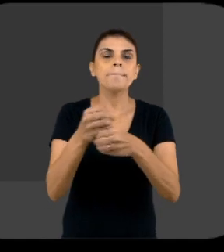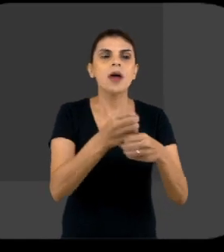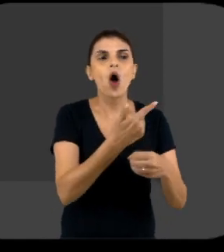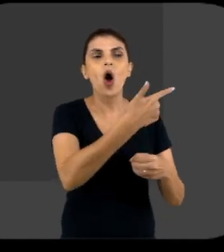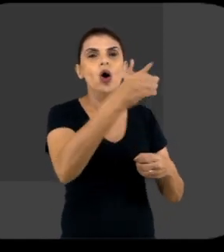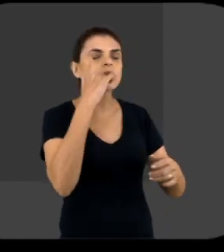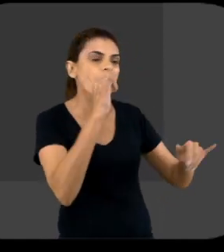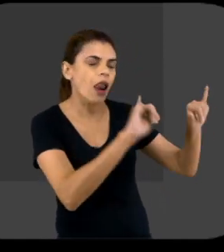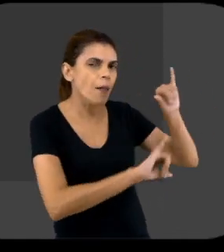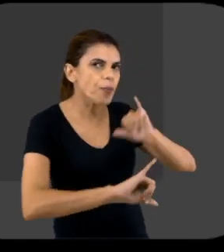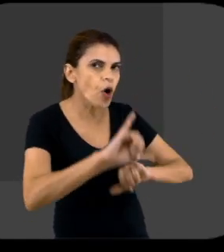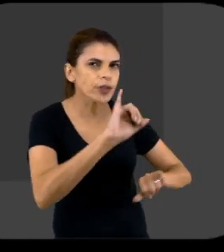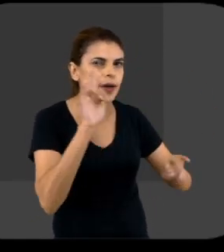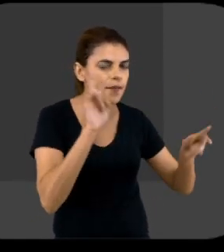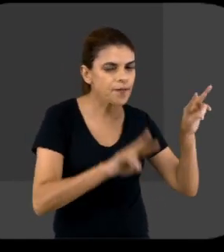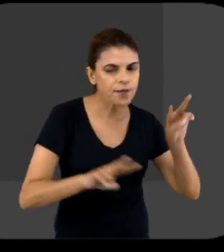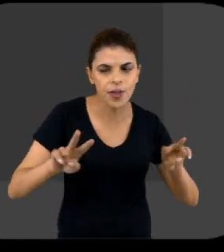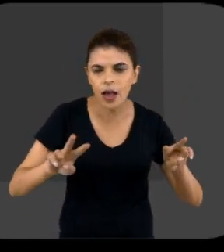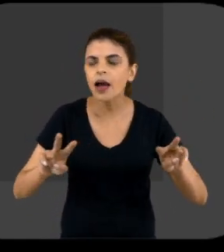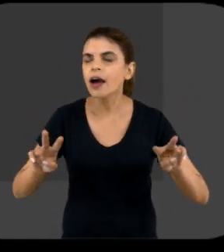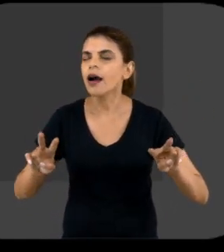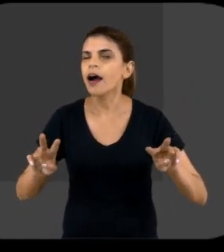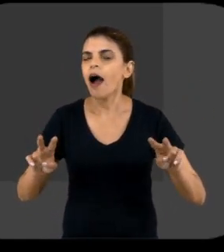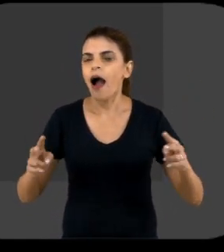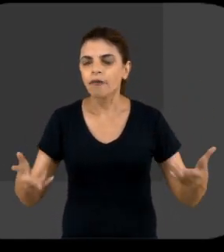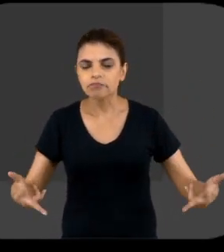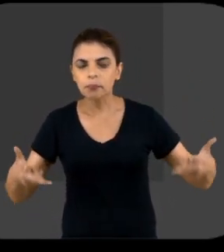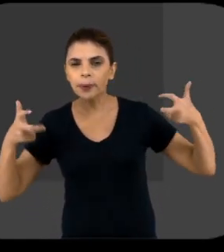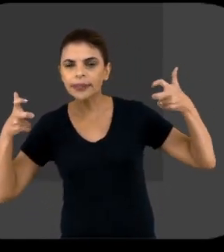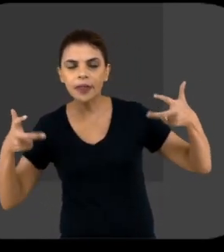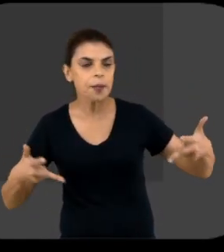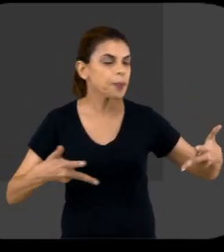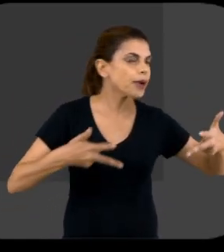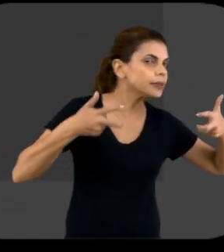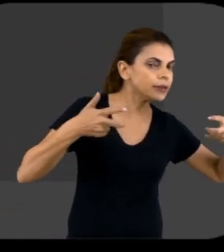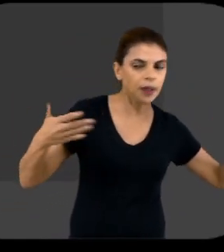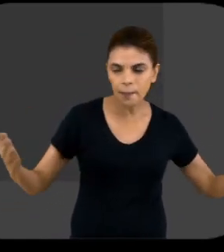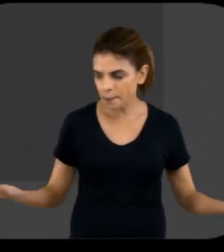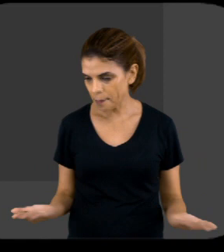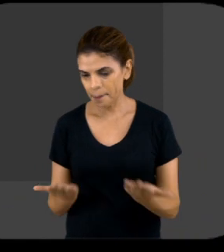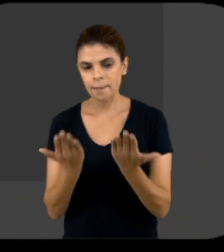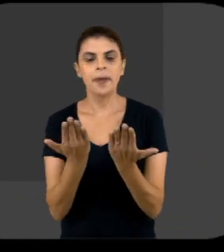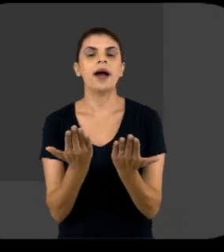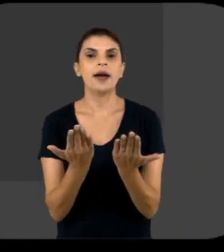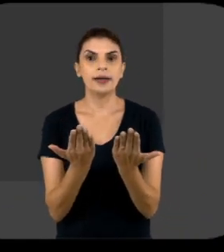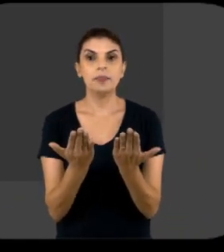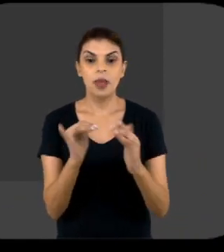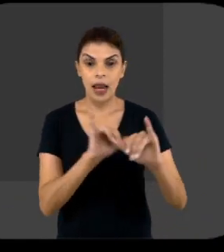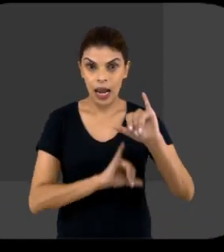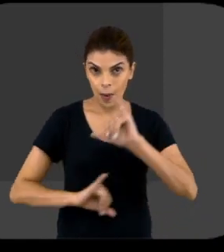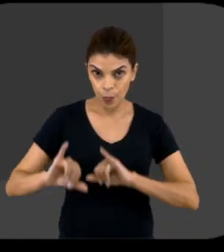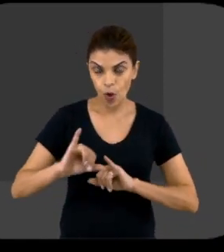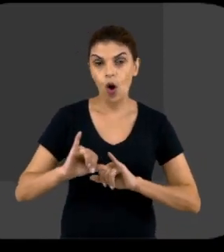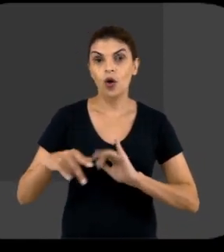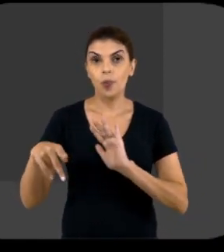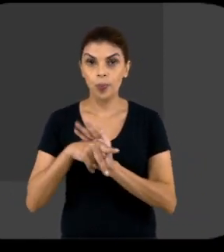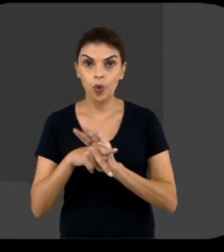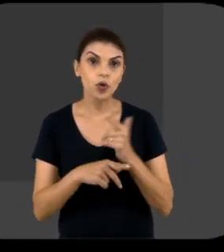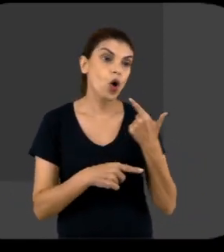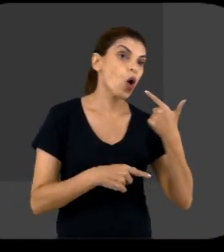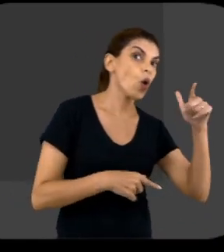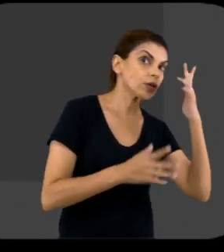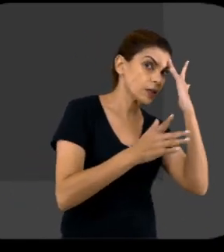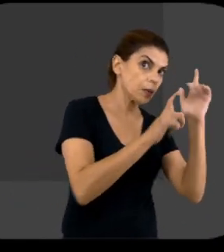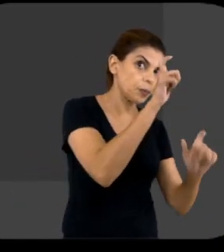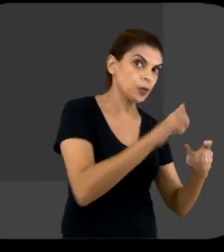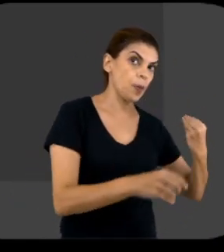demais laboratórios, e no fim é feito um compilado com todos os resultados, tanto do seu laboratório quanto dos demais